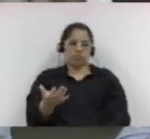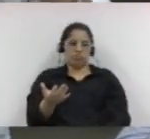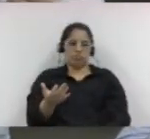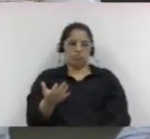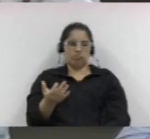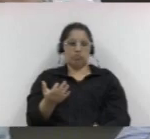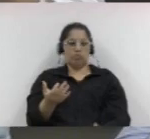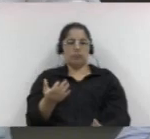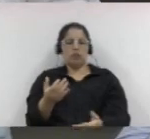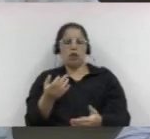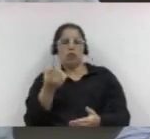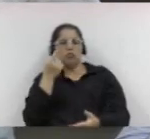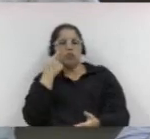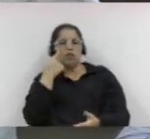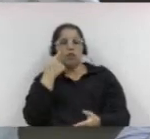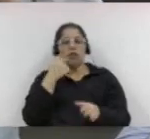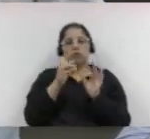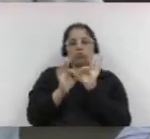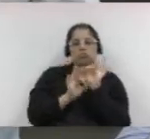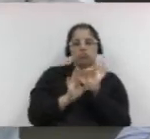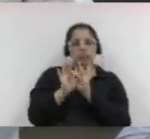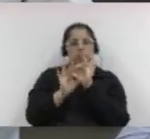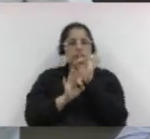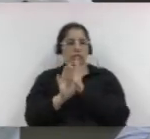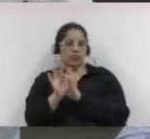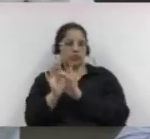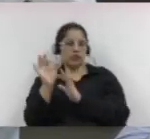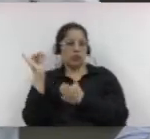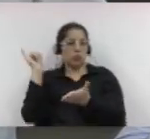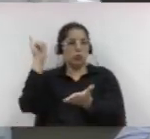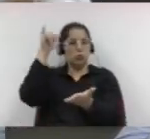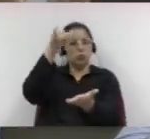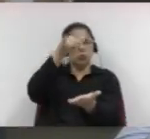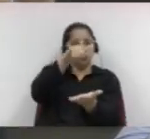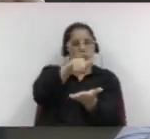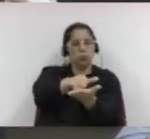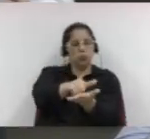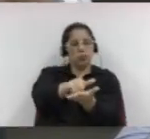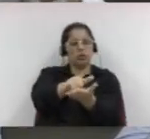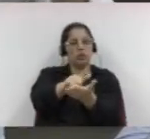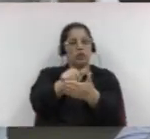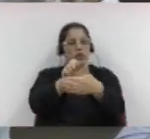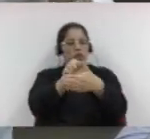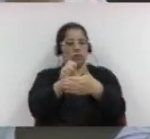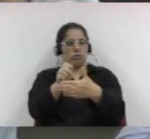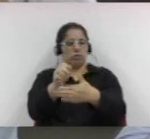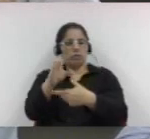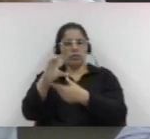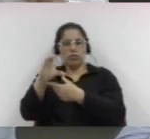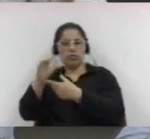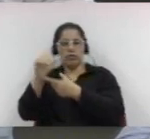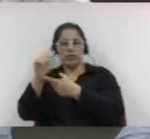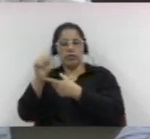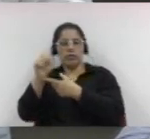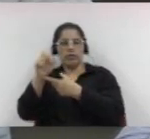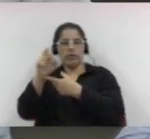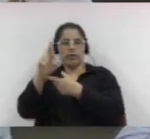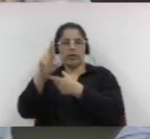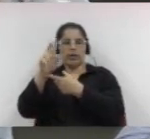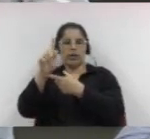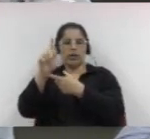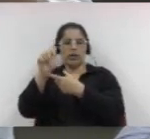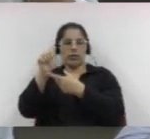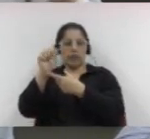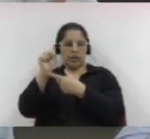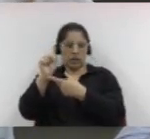de logística para aterrissagem de cargas e dali de ser distribuído. Já tem uma parte pronta ali, que